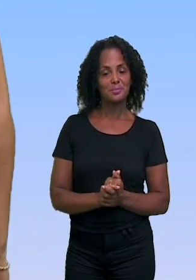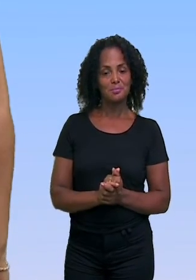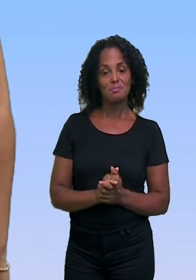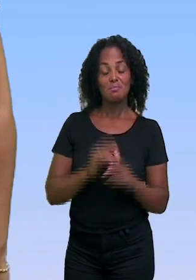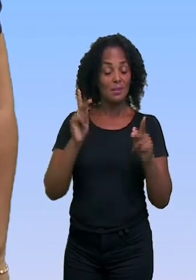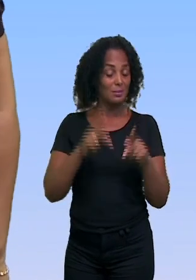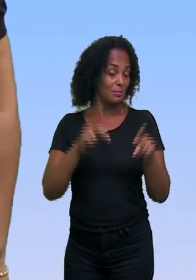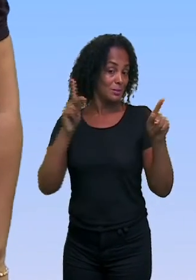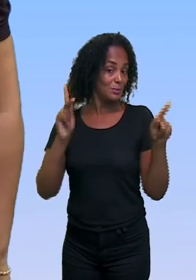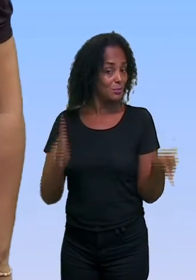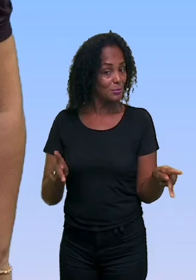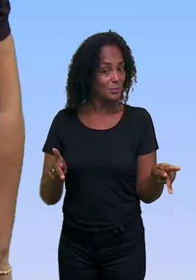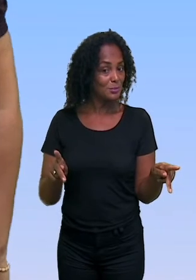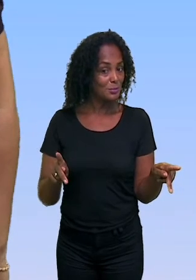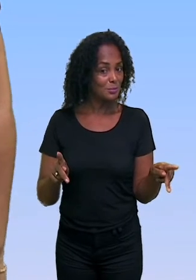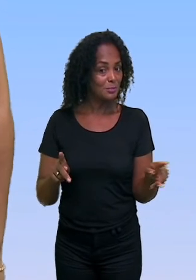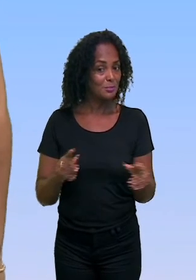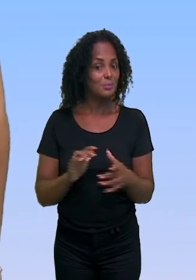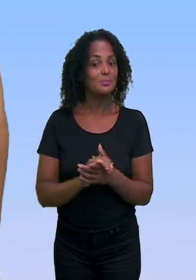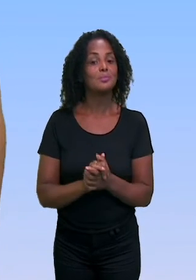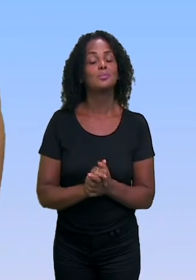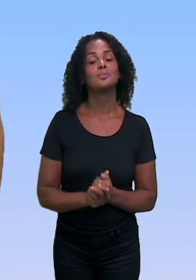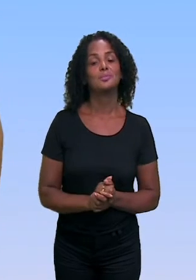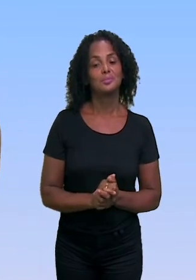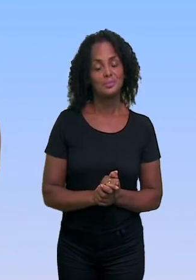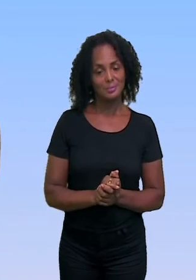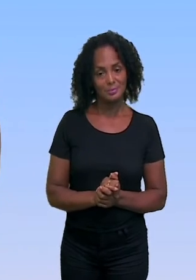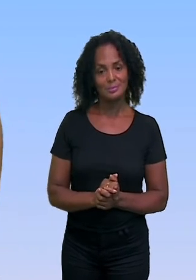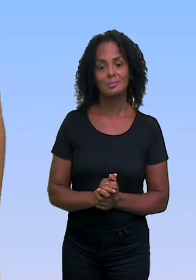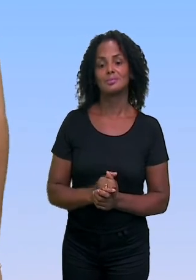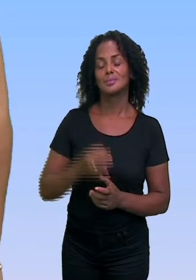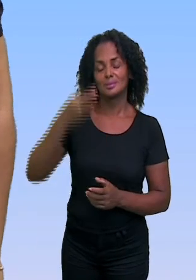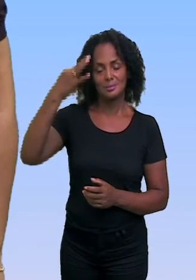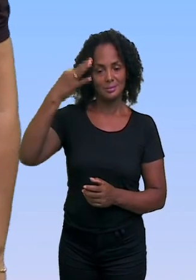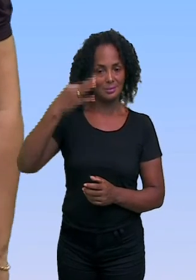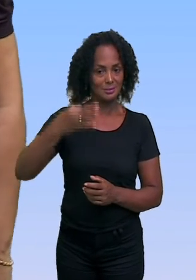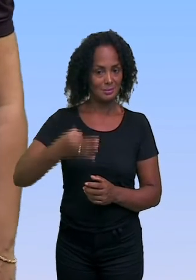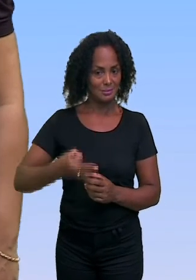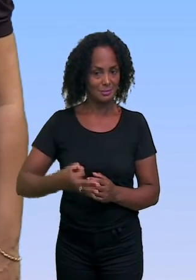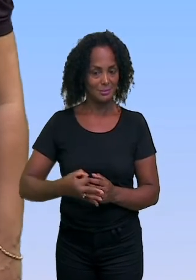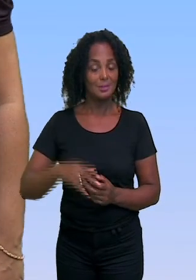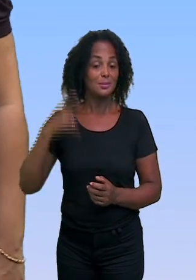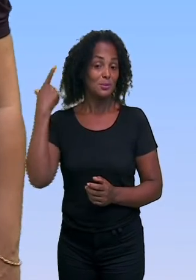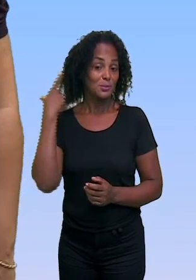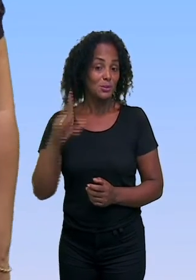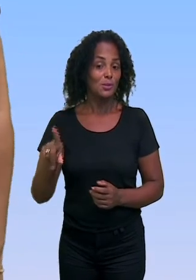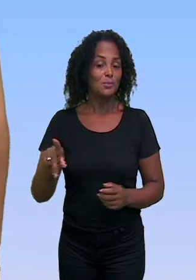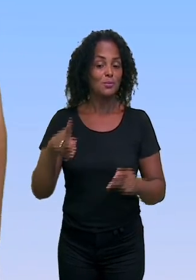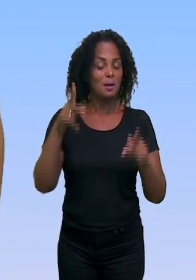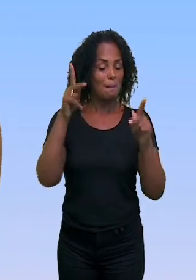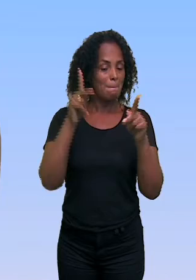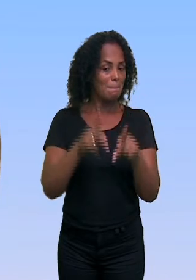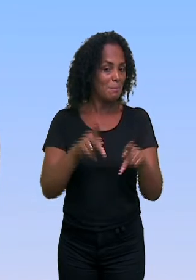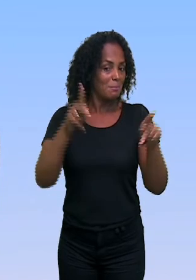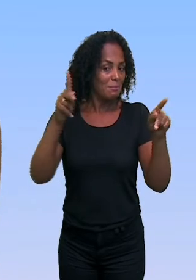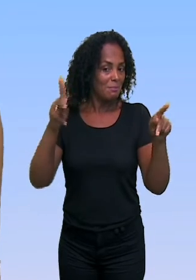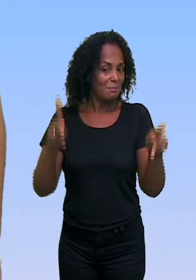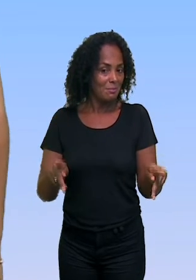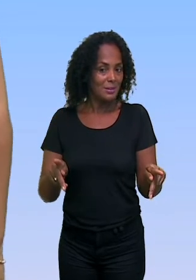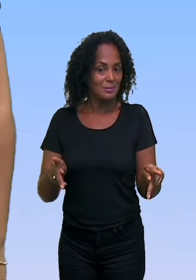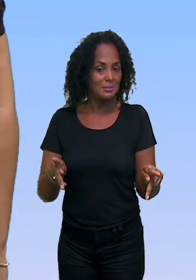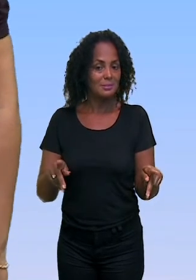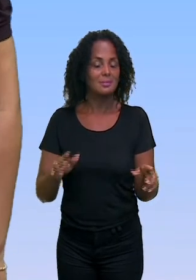teacher teacher quer professora em inglês repito teacher